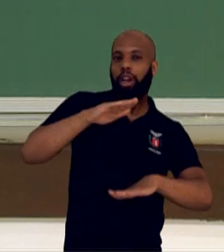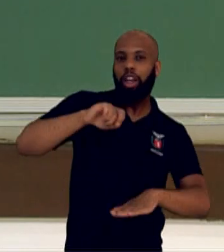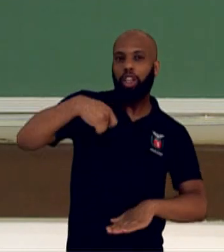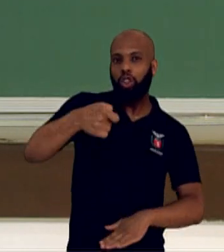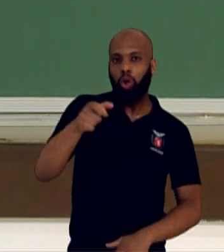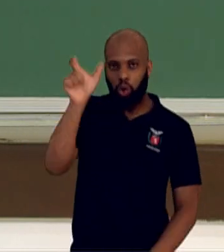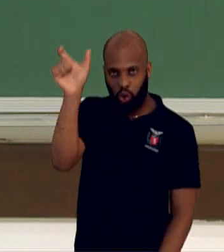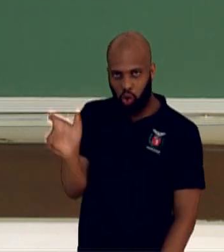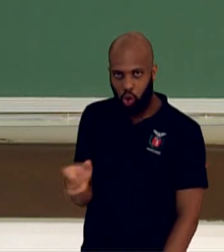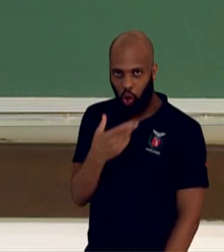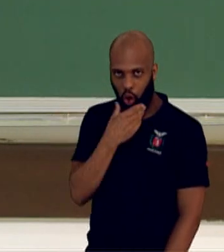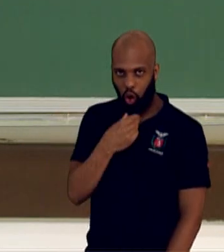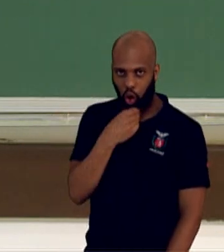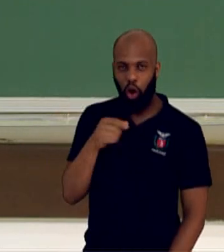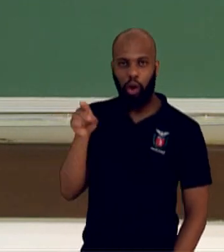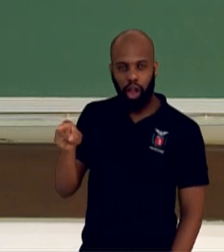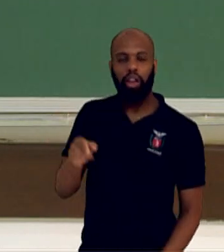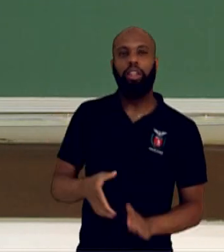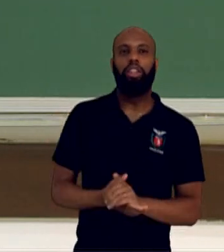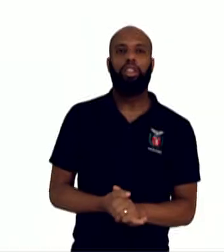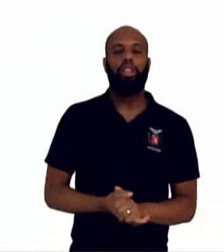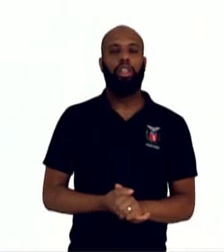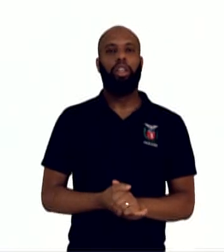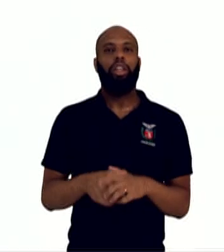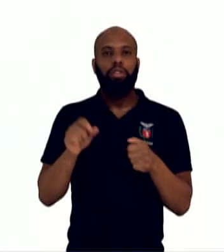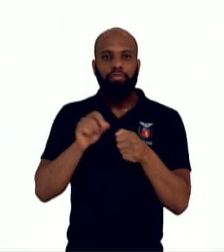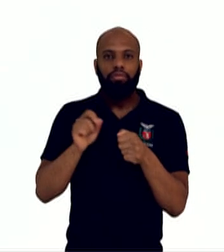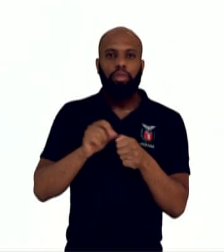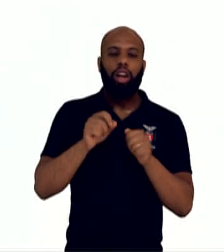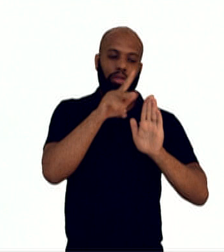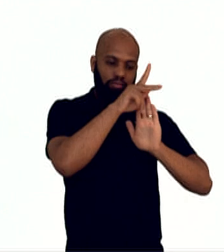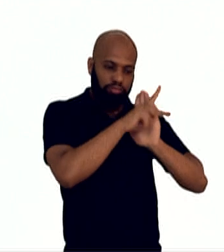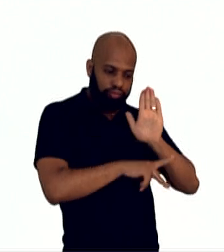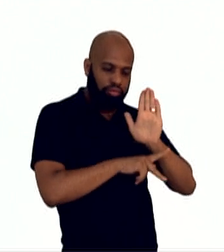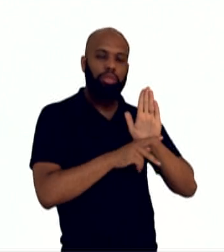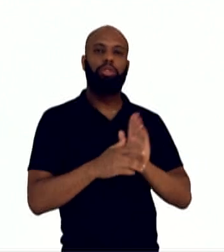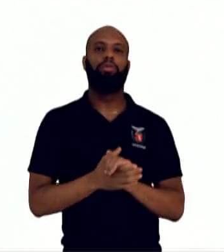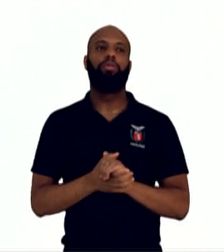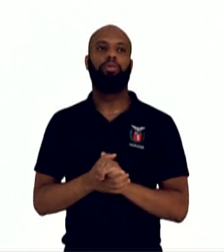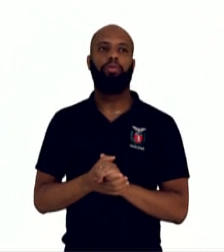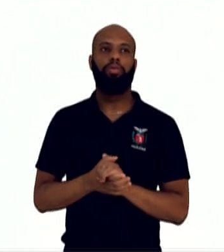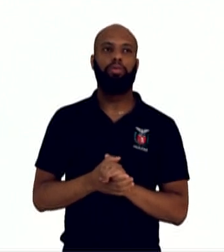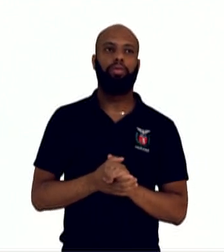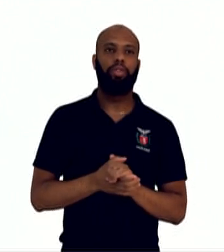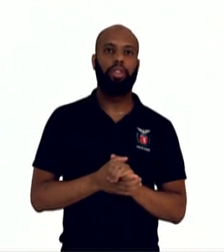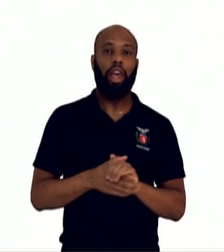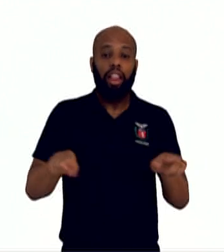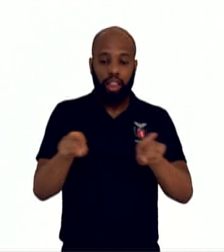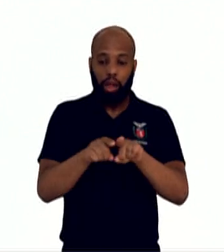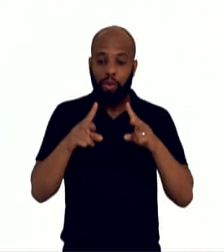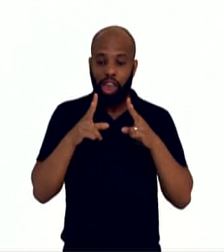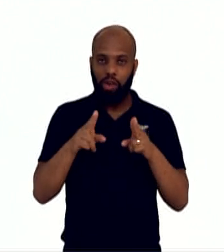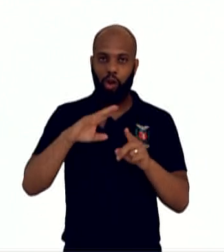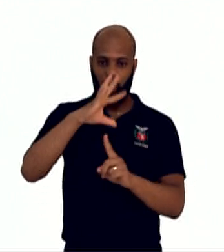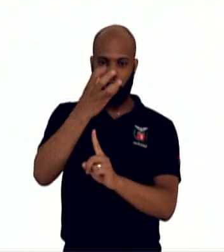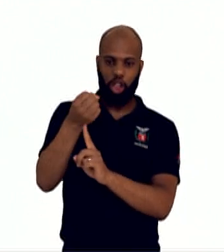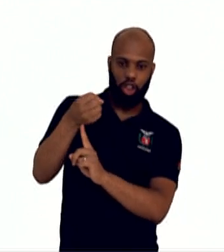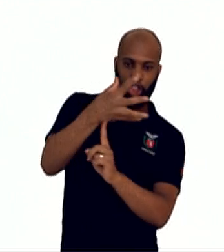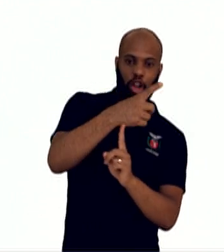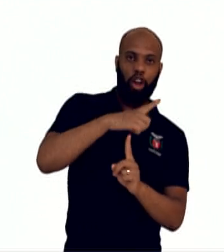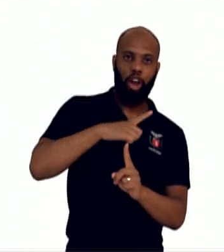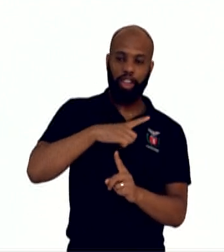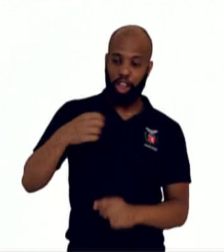do Sérgio, né? Que ele é uma pessoa que faz esse projeto. E assim como a Semana de Arte Moderna trouxe